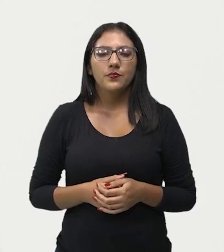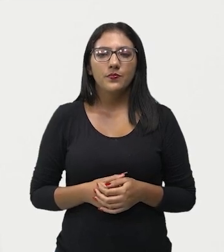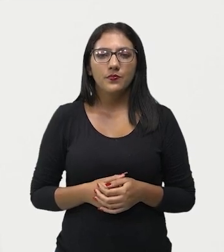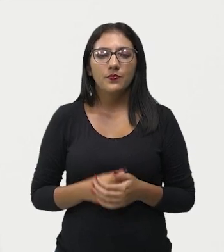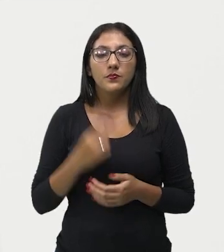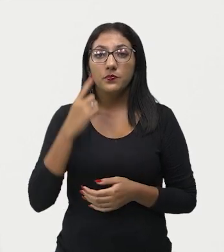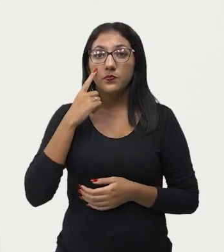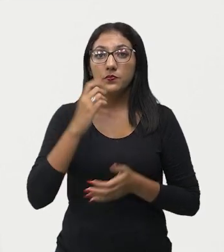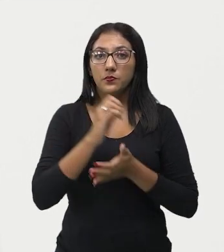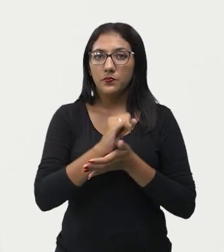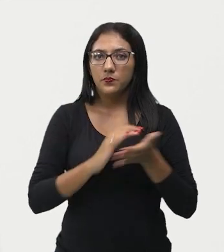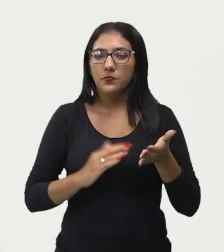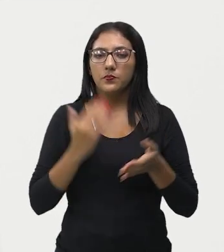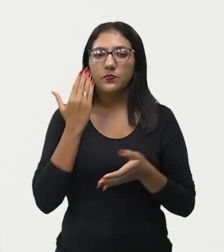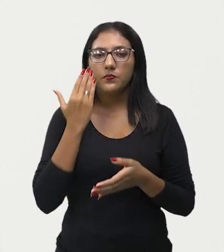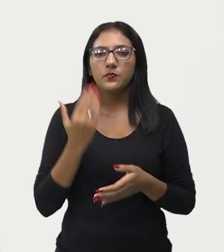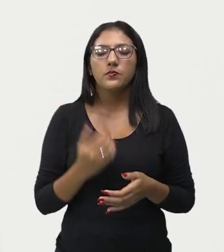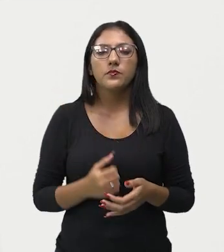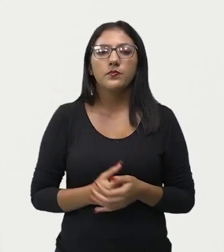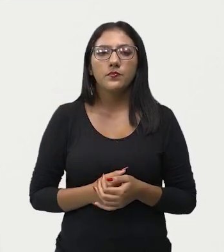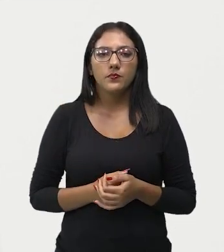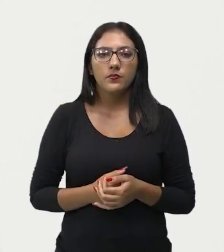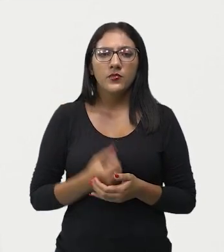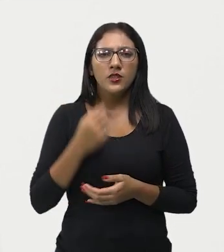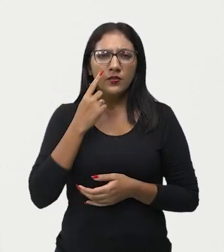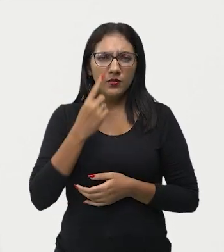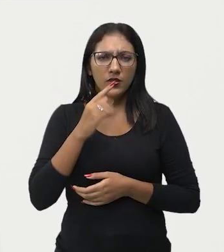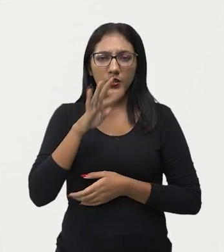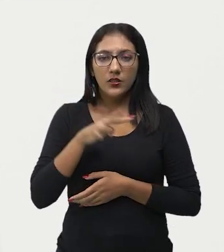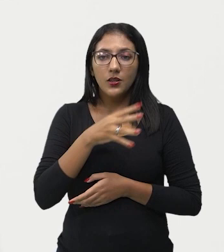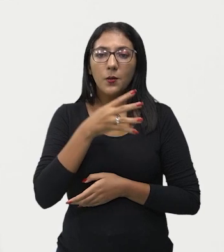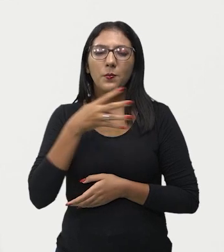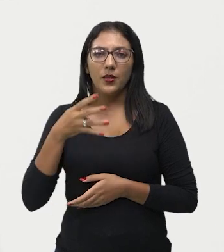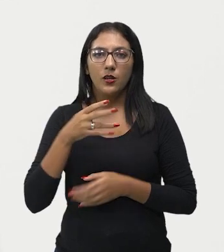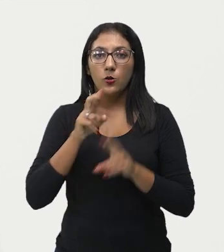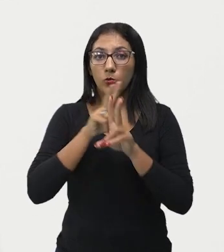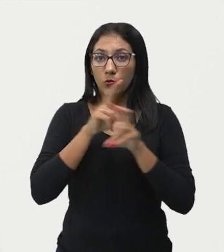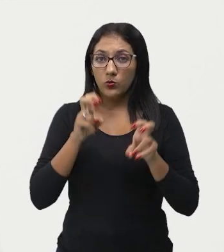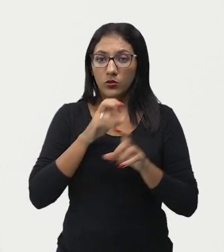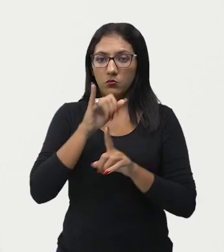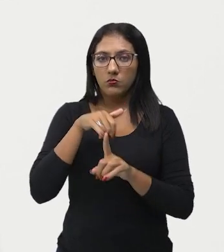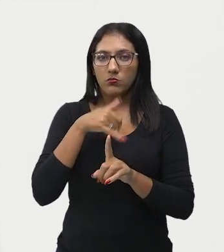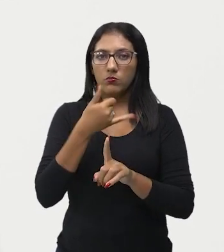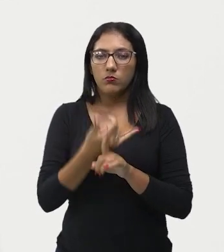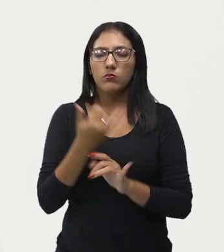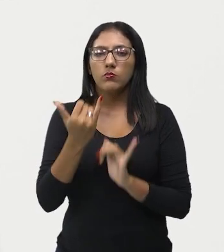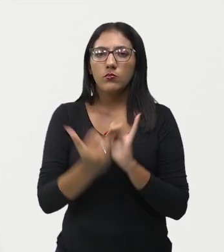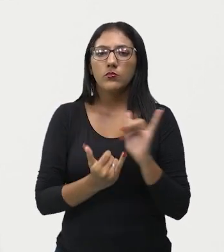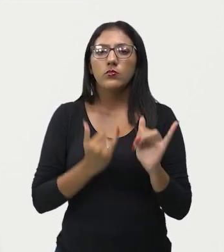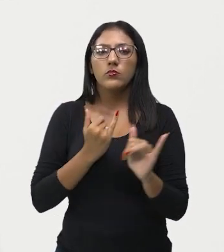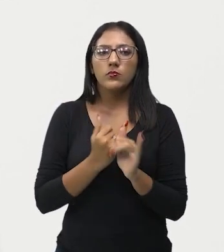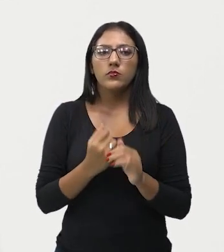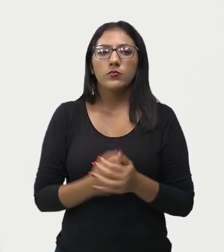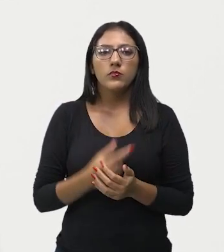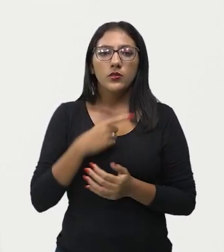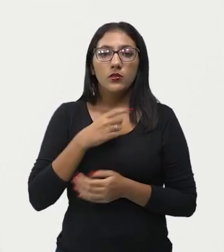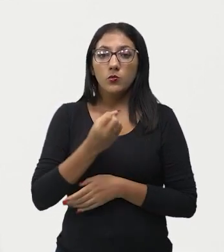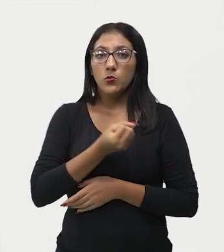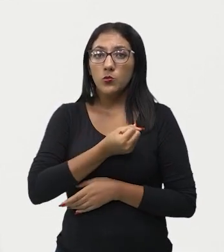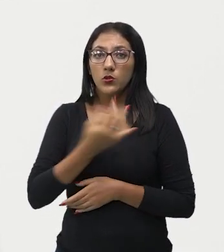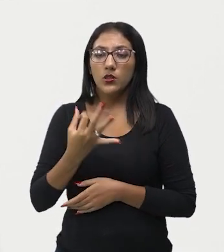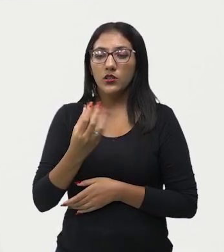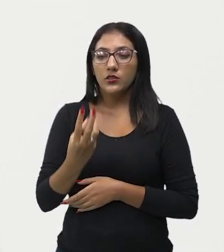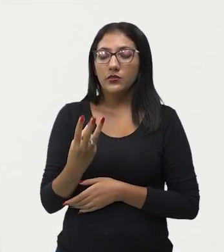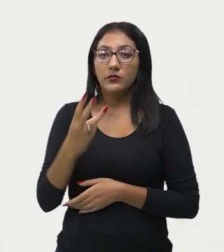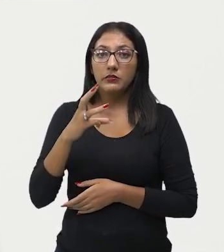Olha o que diz a questão. Veja a pesquisa sobre cyberbullying realizada com 30 alunos de uma turma